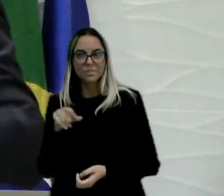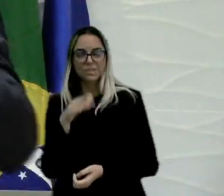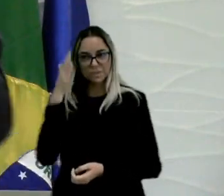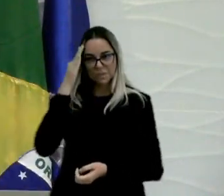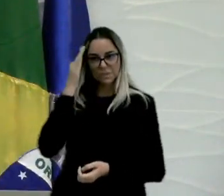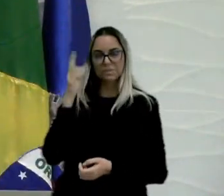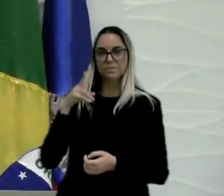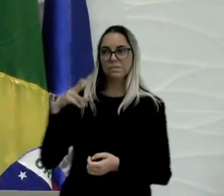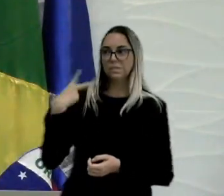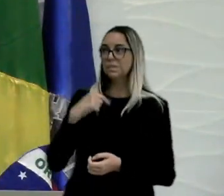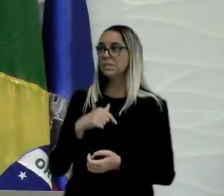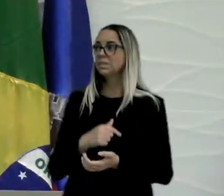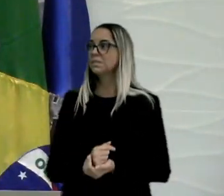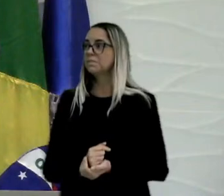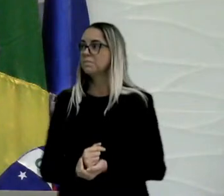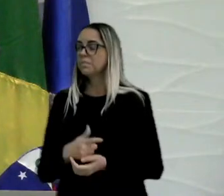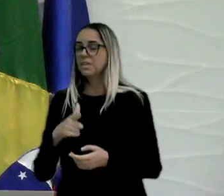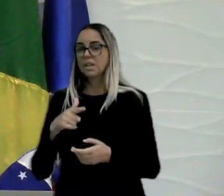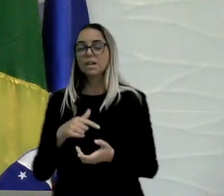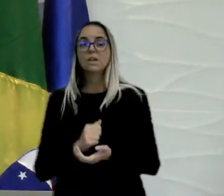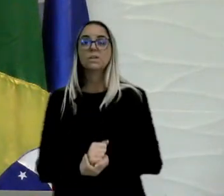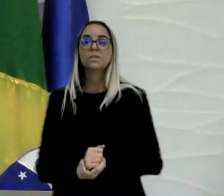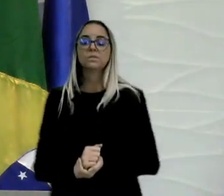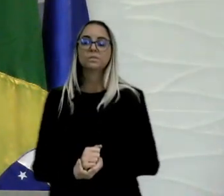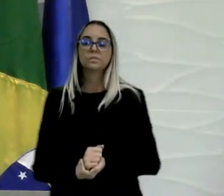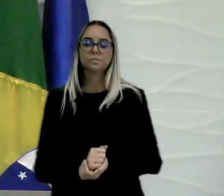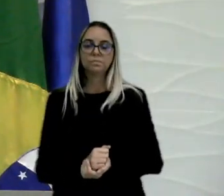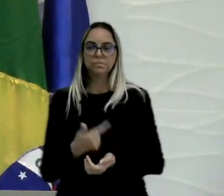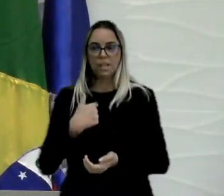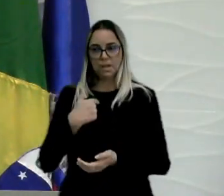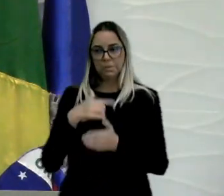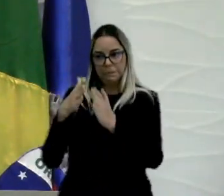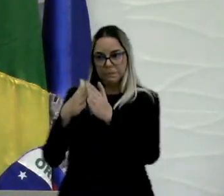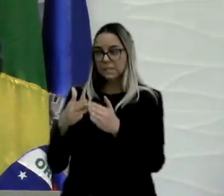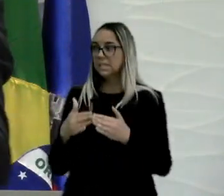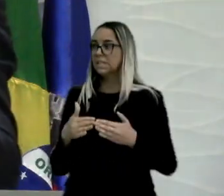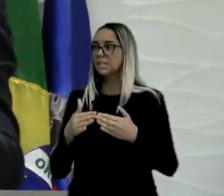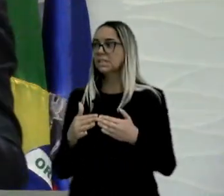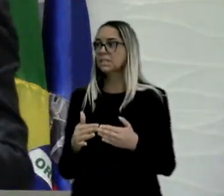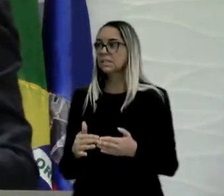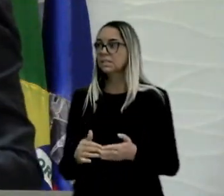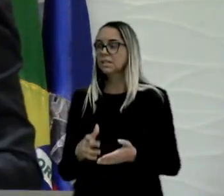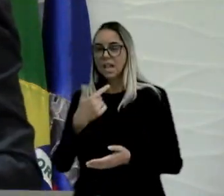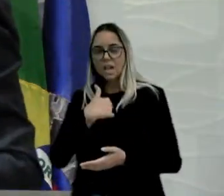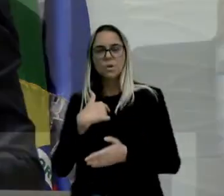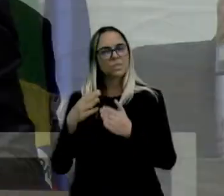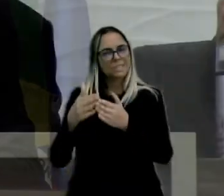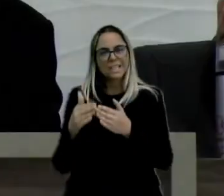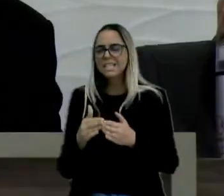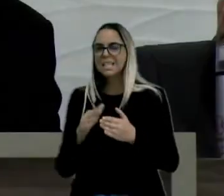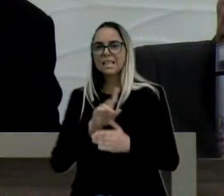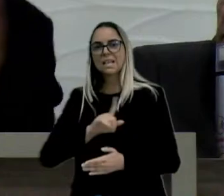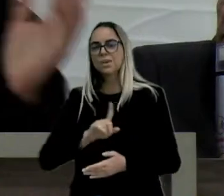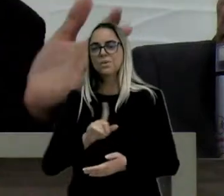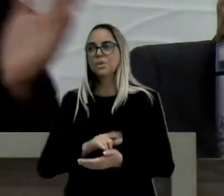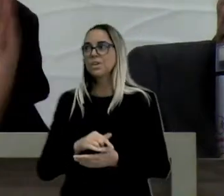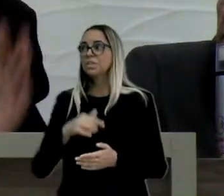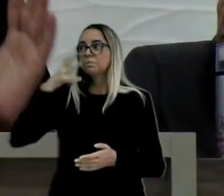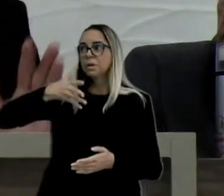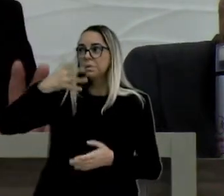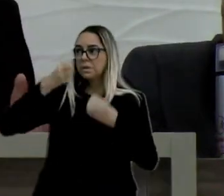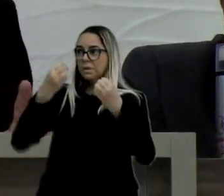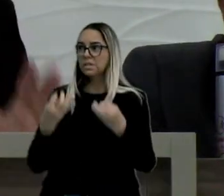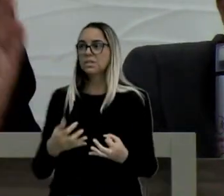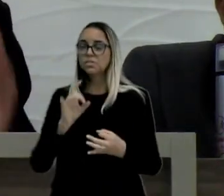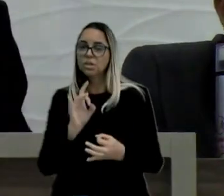requerimento oipa utilidade pública fala pedir licença mas eu não dou a licença a gente tá discutindo o requerimento já para não ter esse